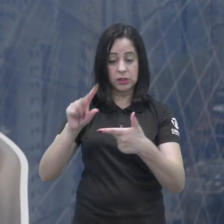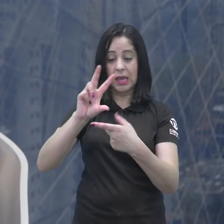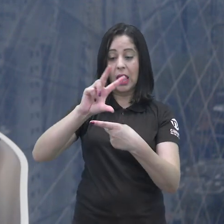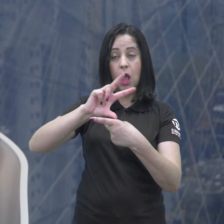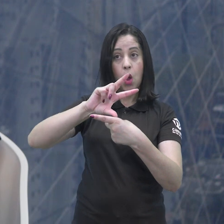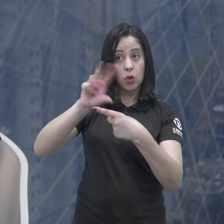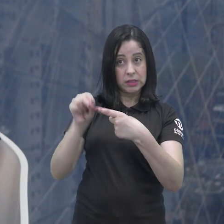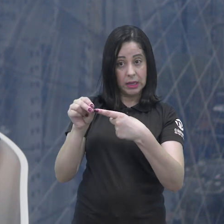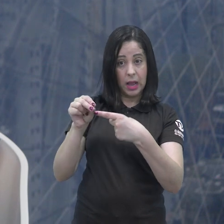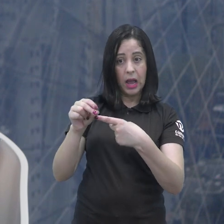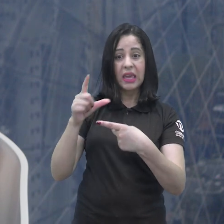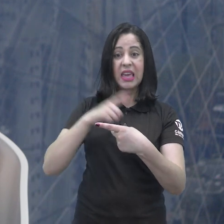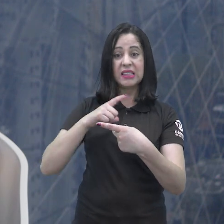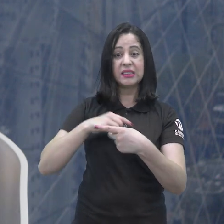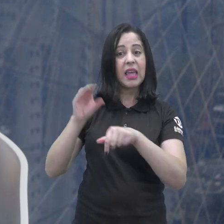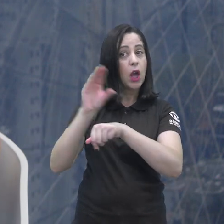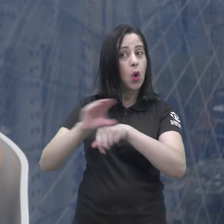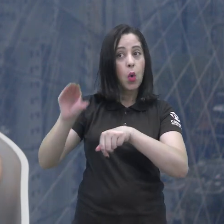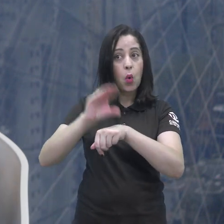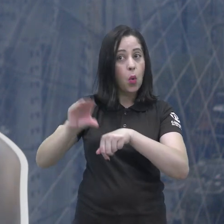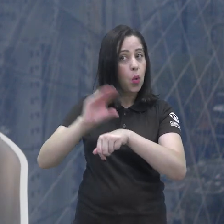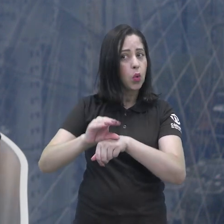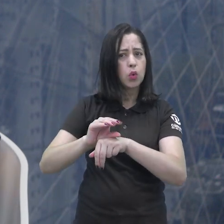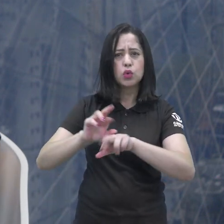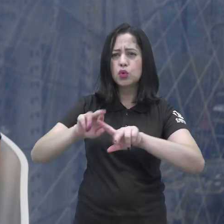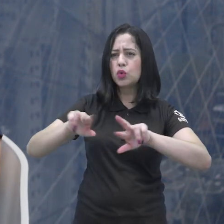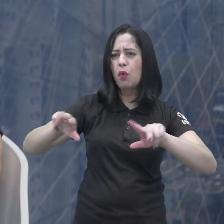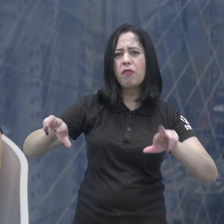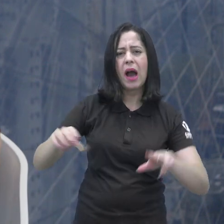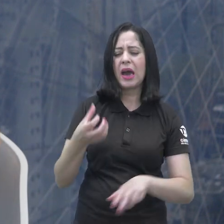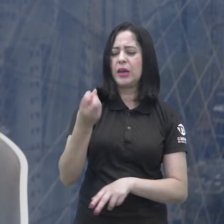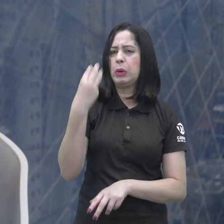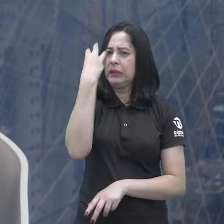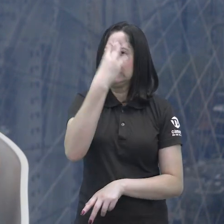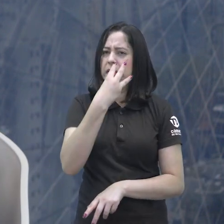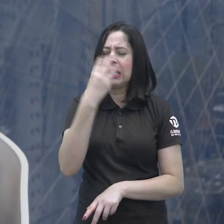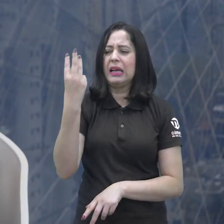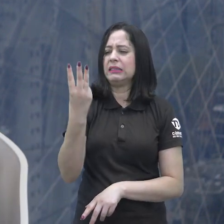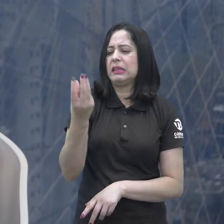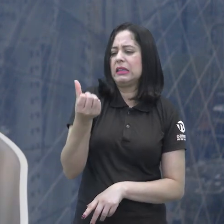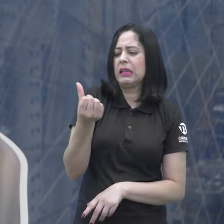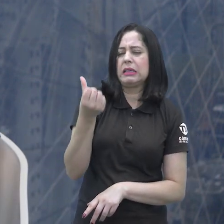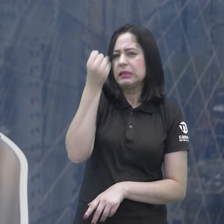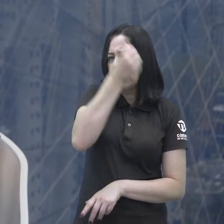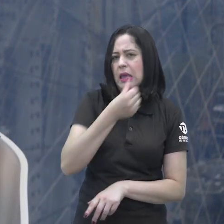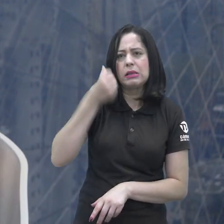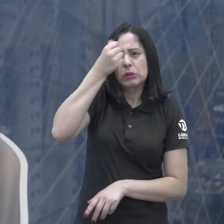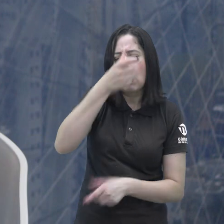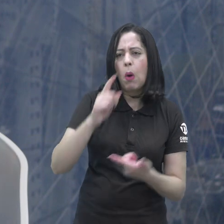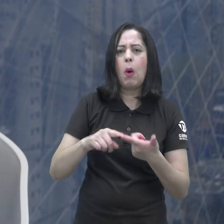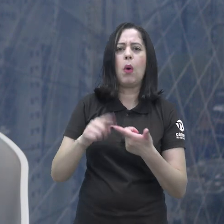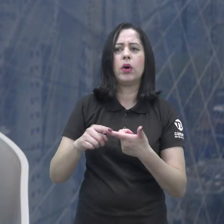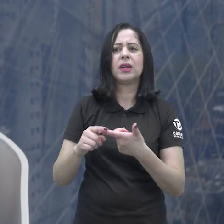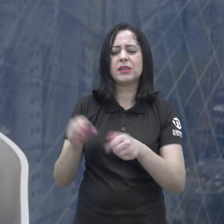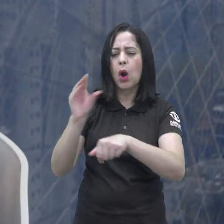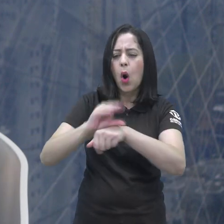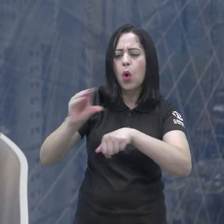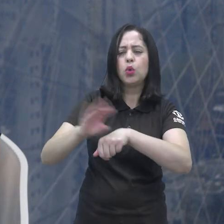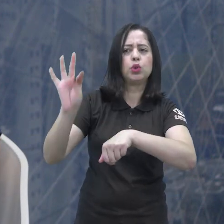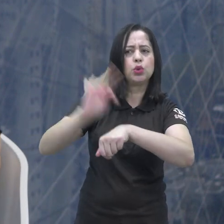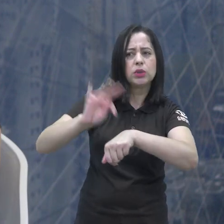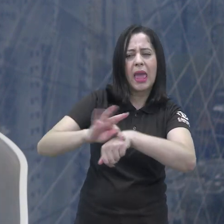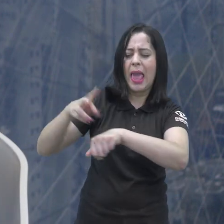exemplo, a gente tem cursos customizados de 36 horas, 48 horas, cursos de formação inicial, cursos de extensão, cursos